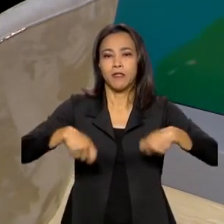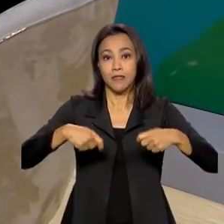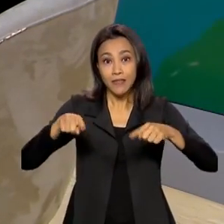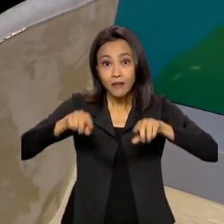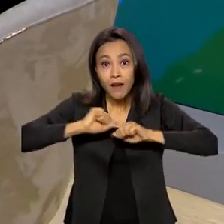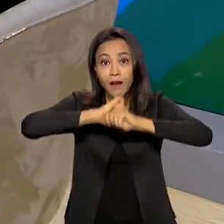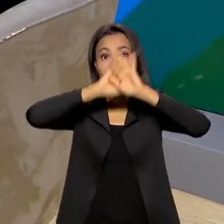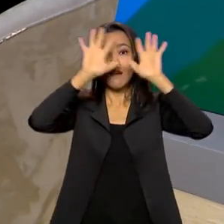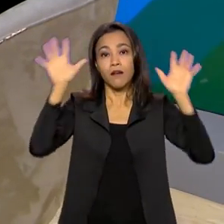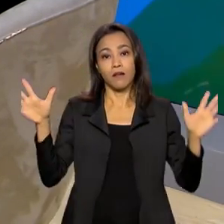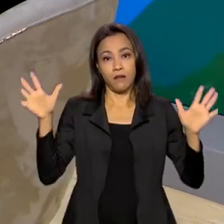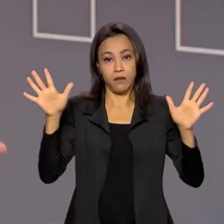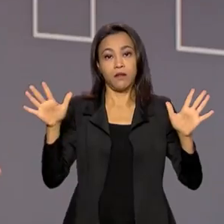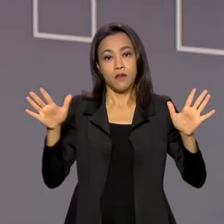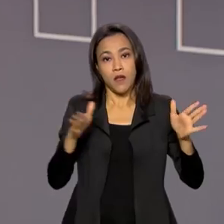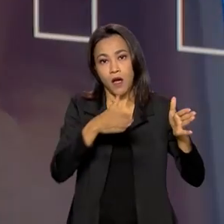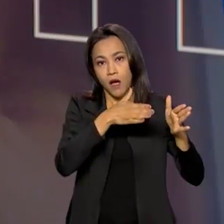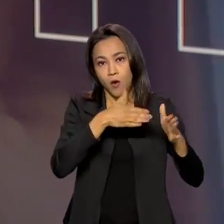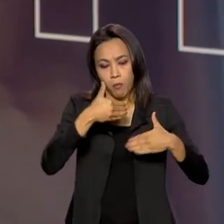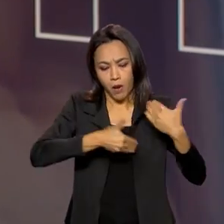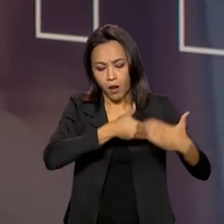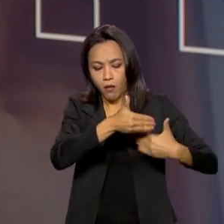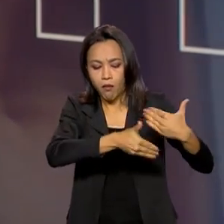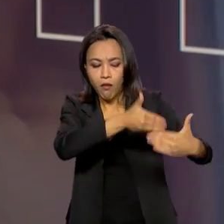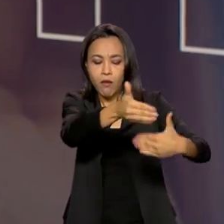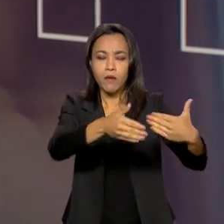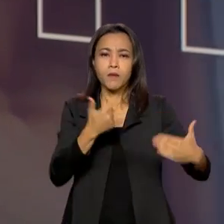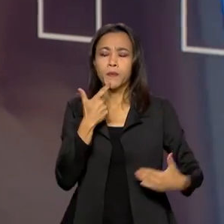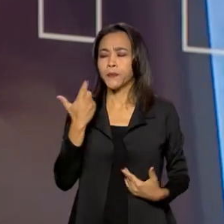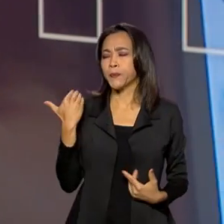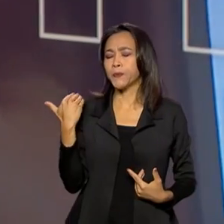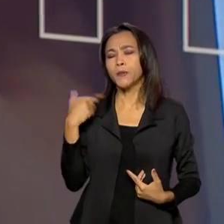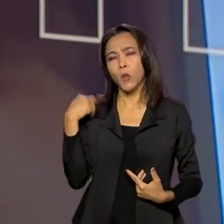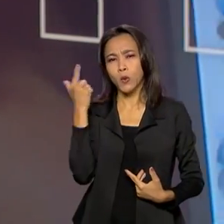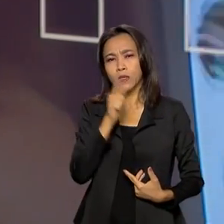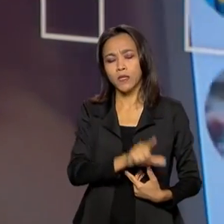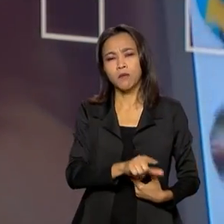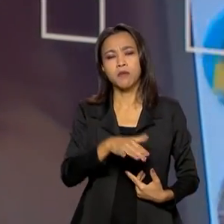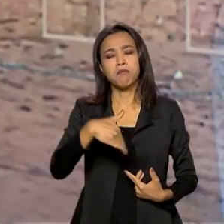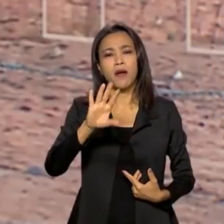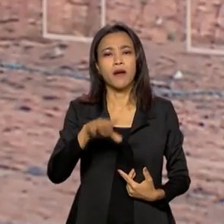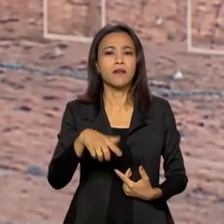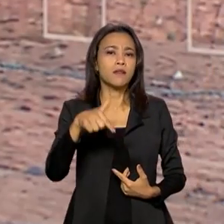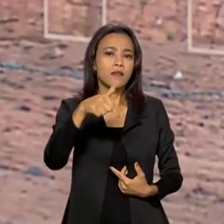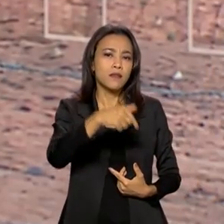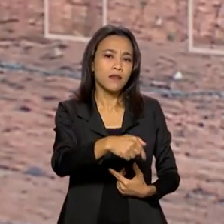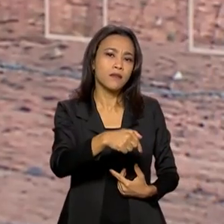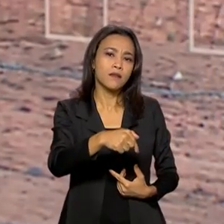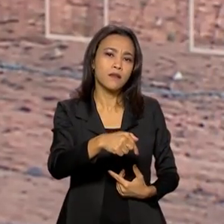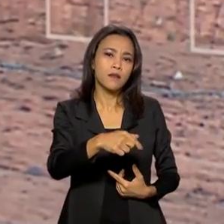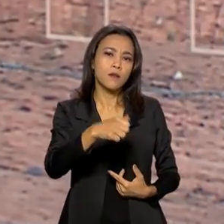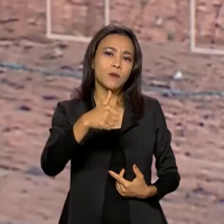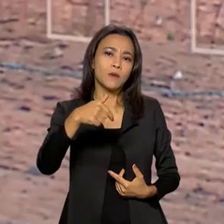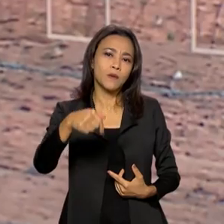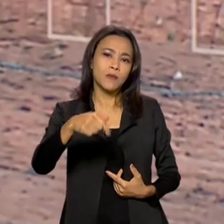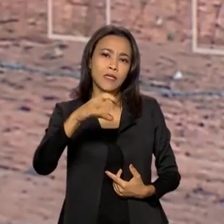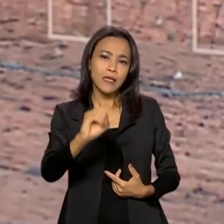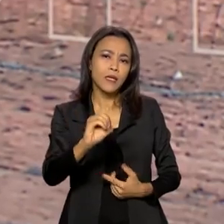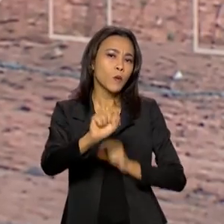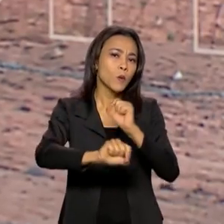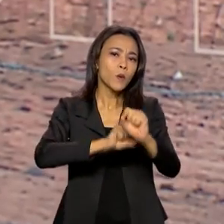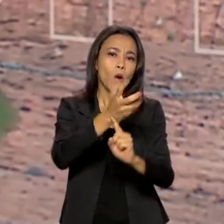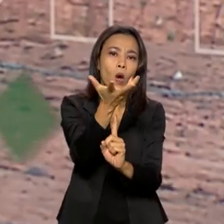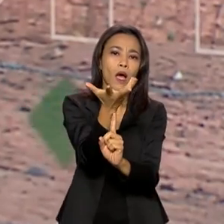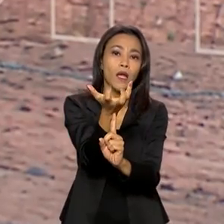processo recentemente adquirimos mais de 770 também antenas que vai entregar